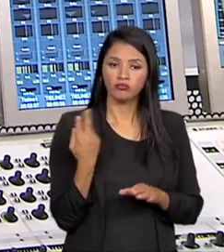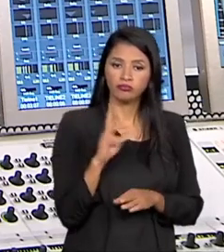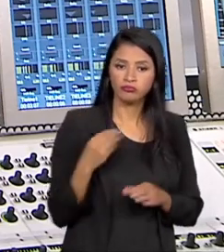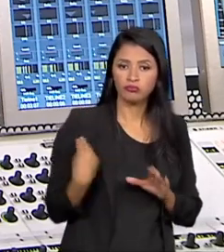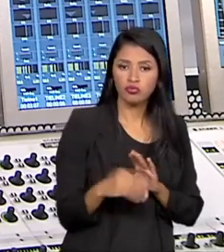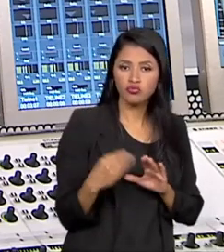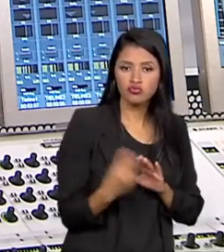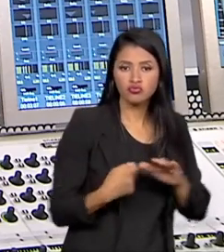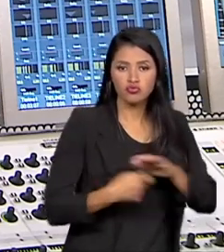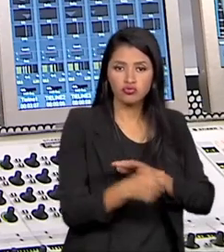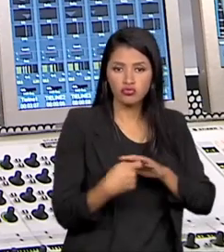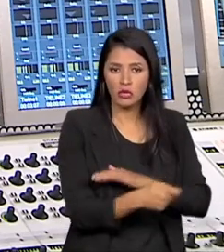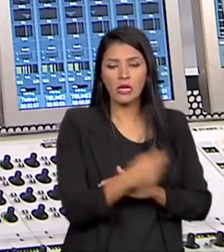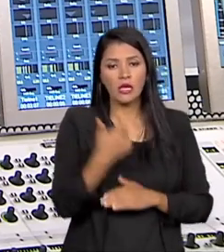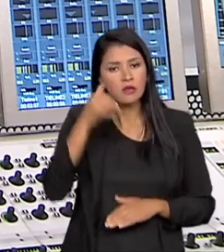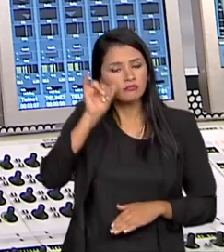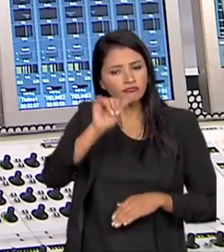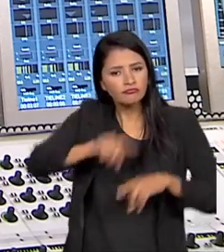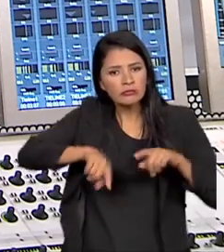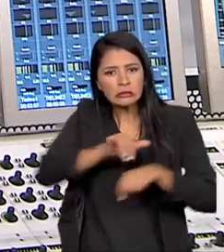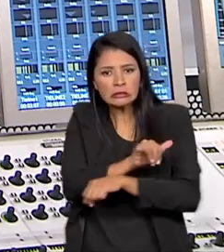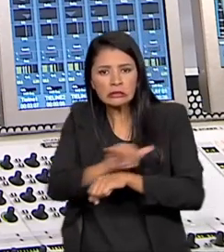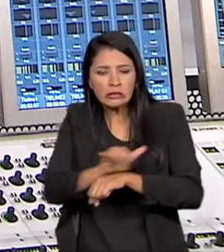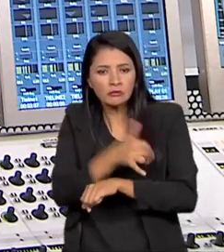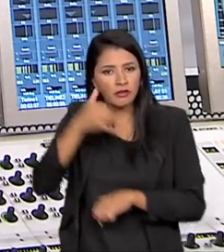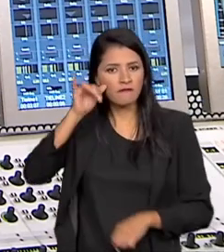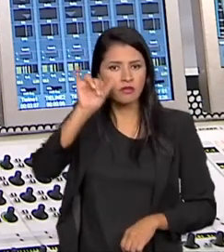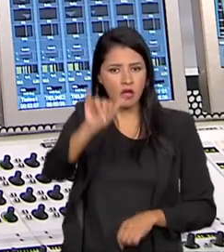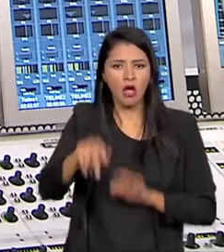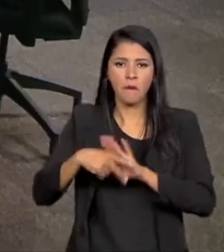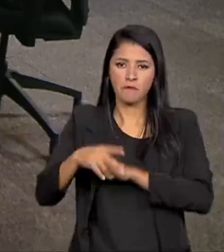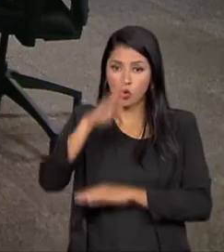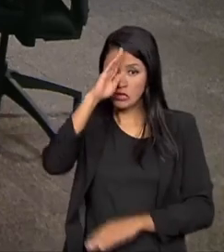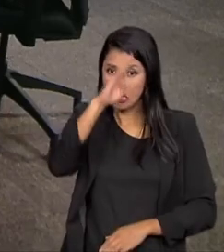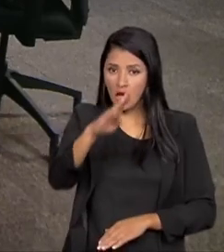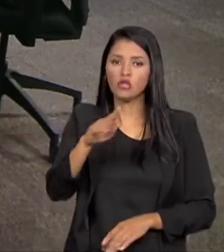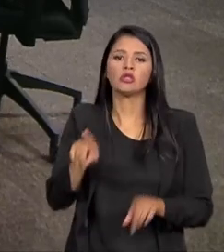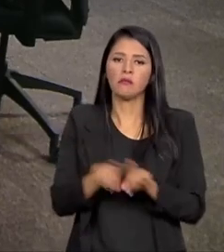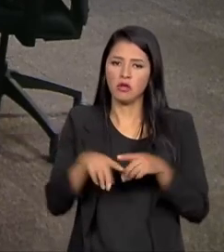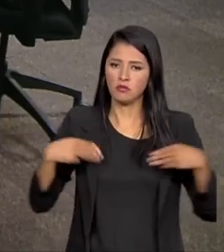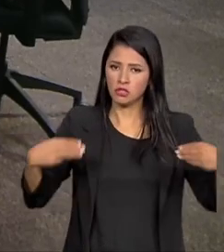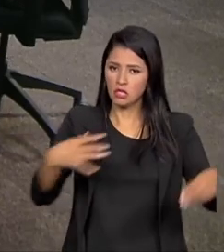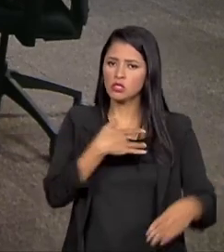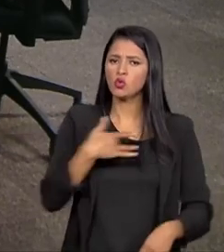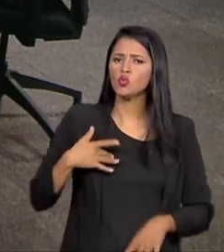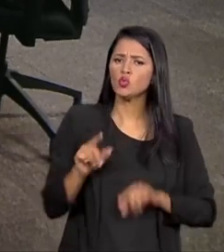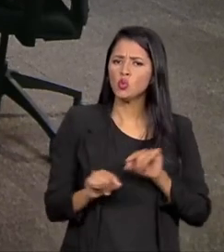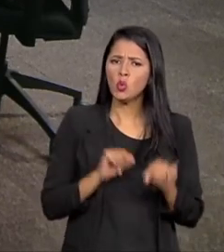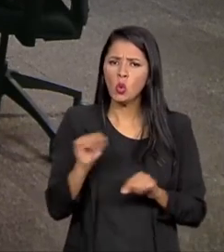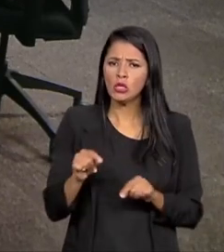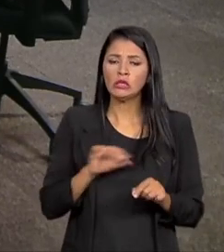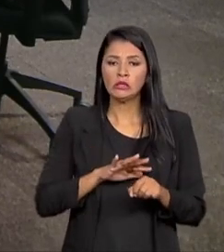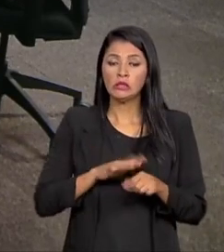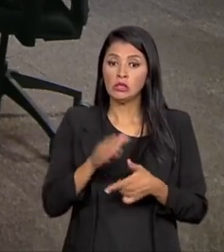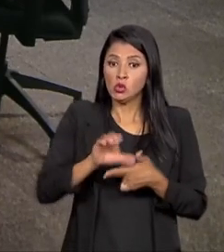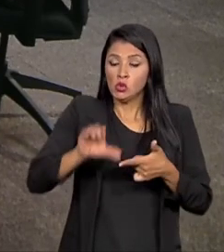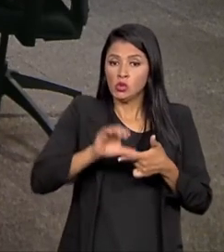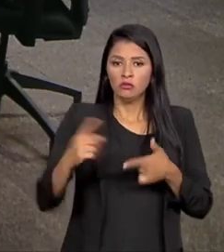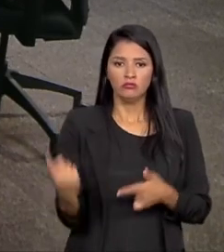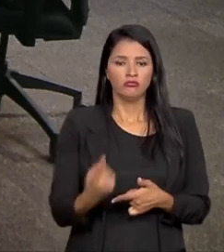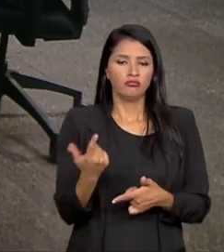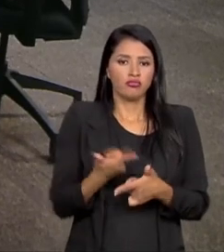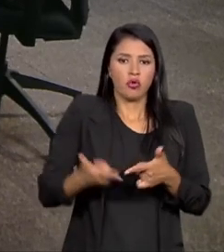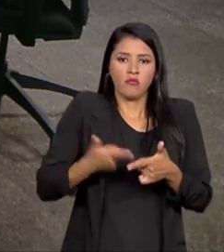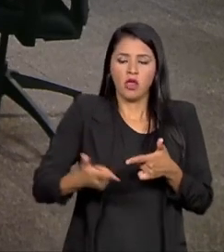e ações de prevenção uma das prioridades do Ministério da Saúde também foi enfrentar a maior crise sanitária do mundo